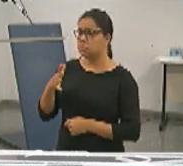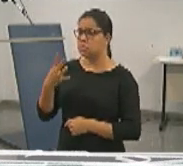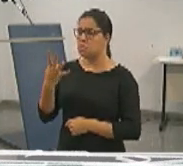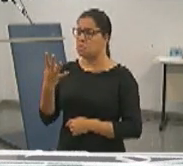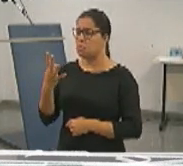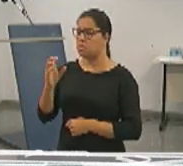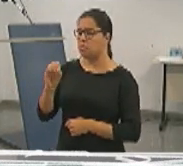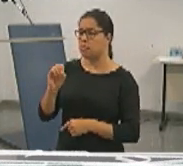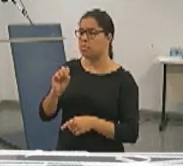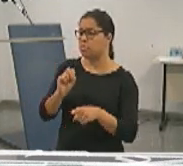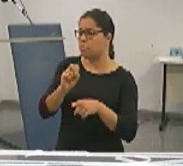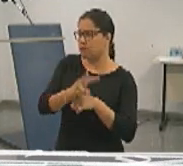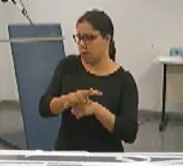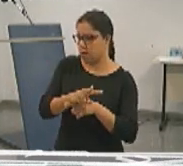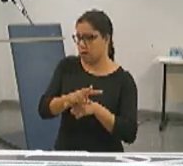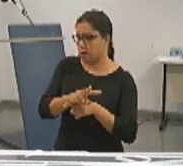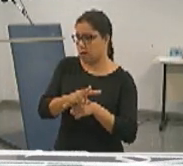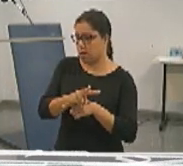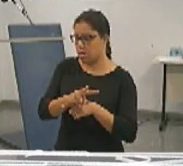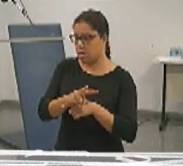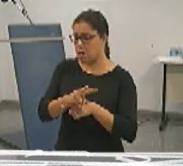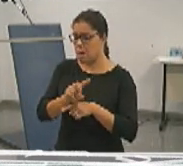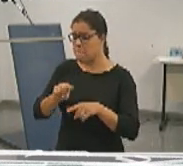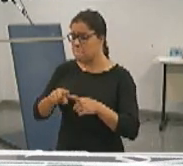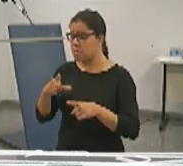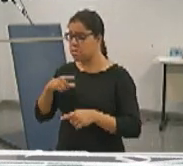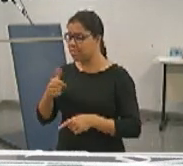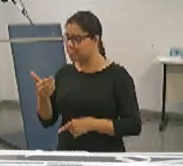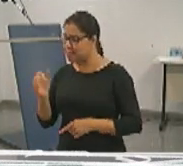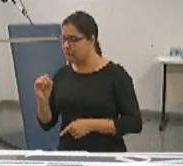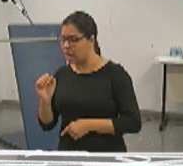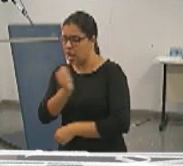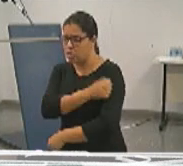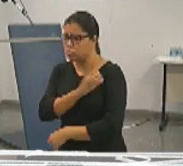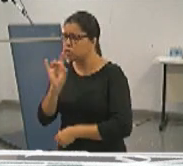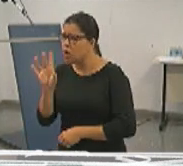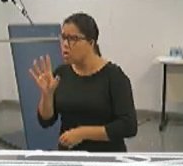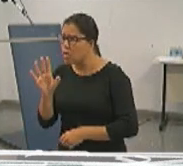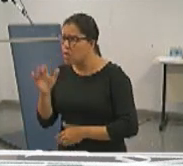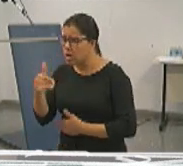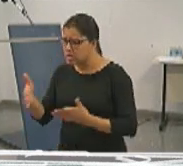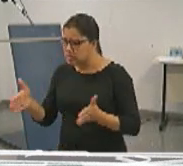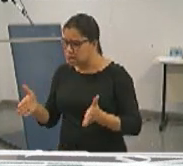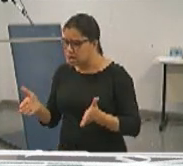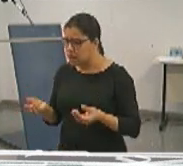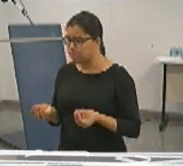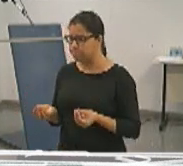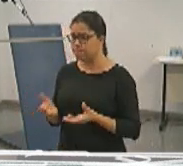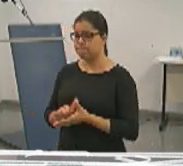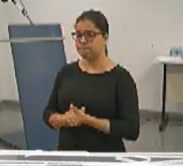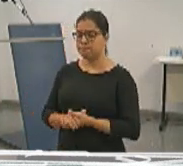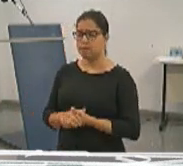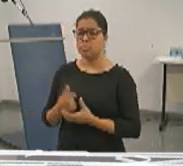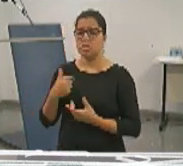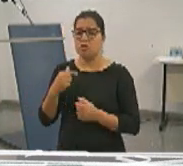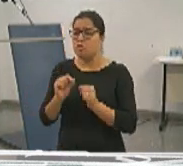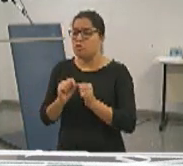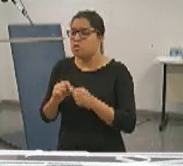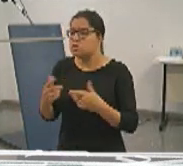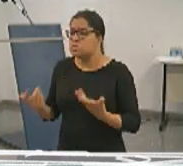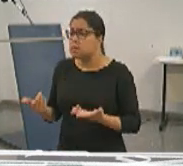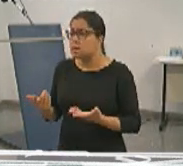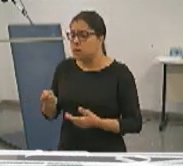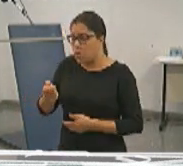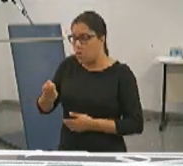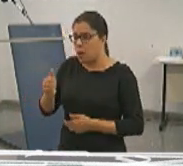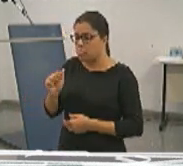40 vagas e apenas 10 alunos. O que a gente precisa fazer? Eu sou professor, já próximo de aposentar, né, eu